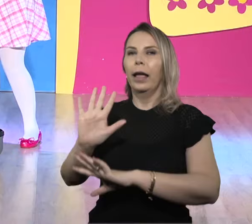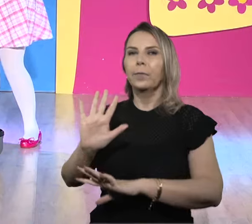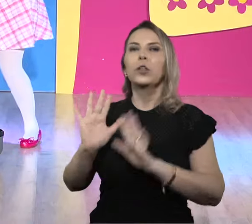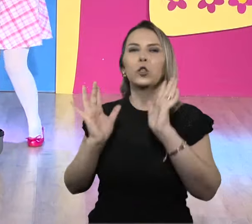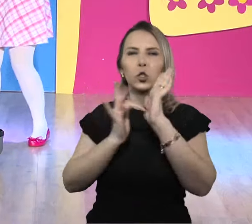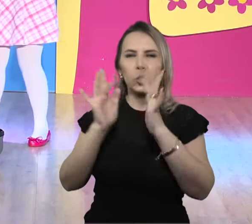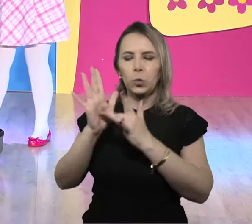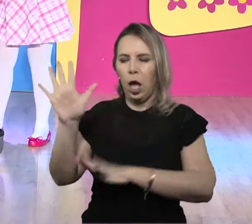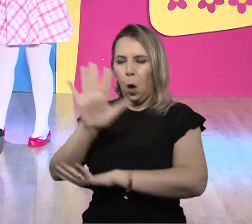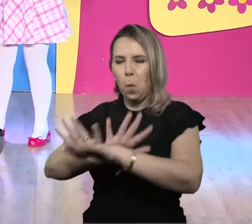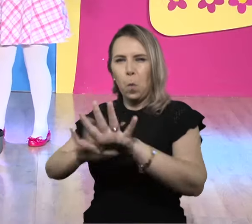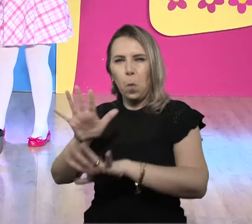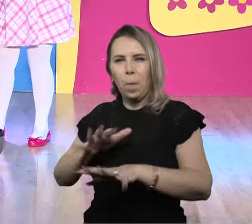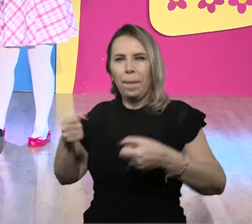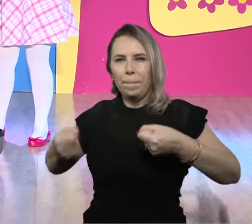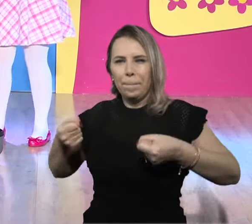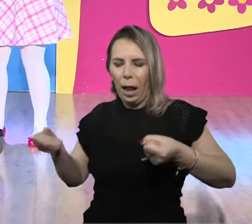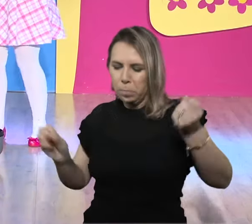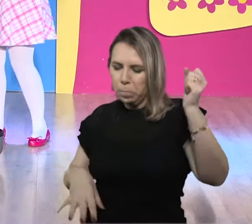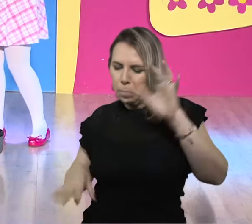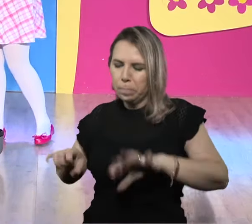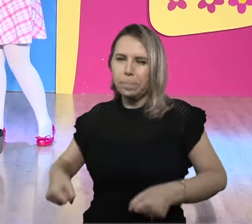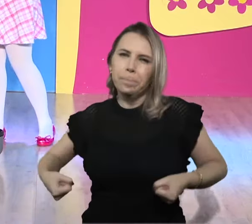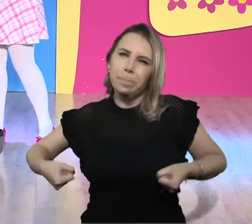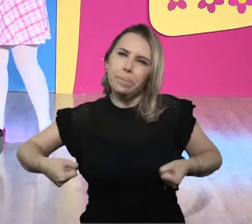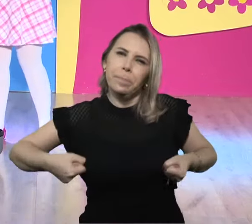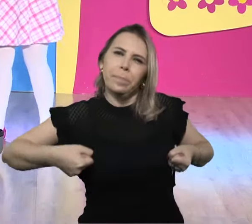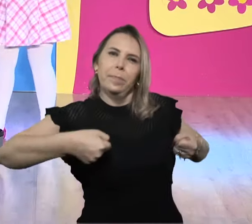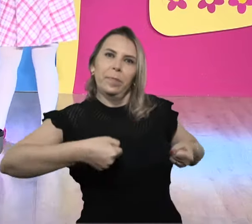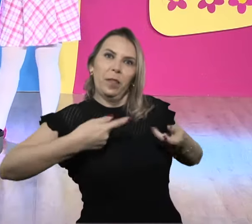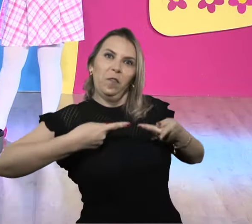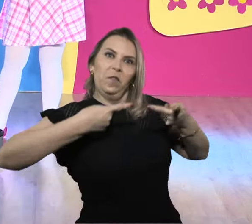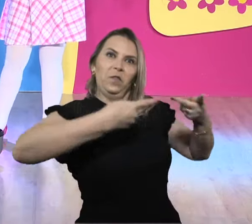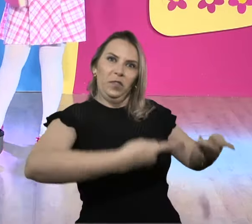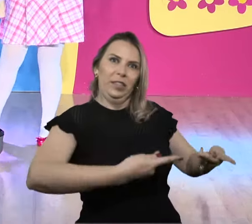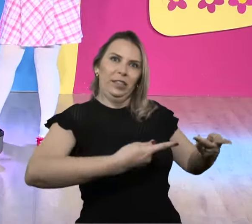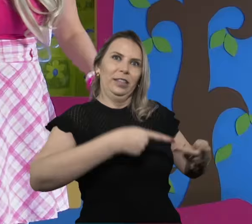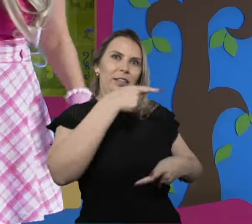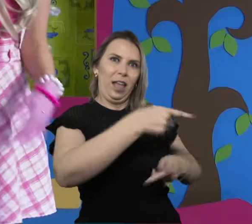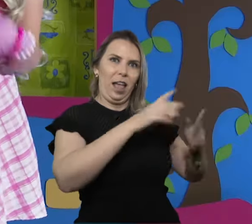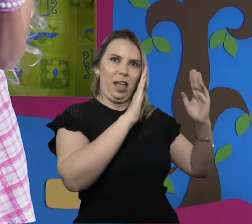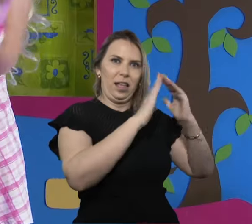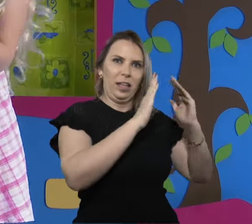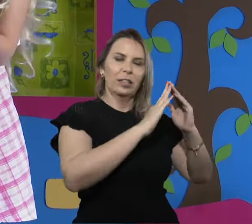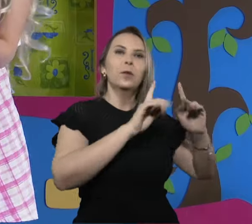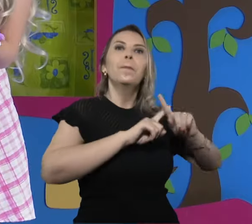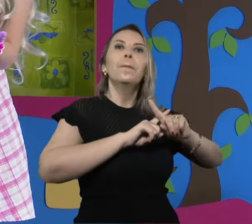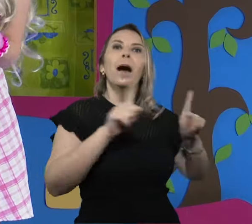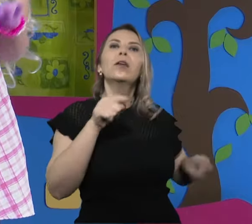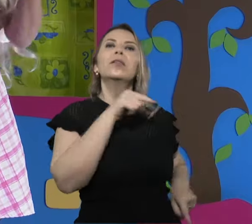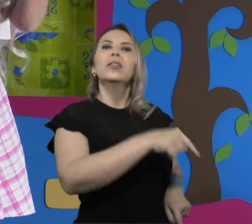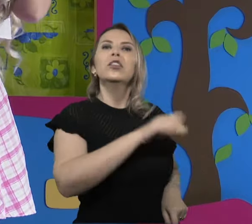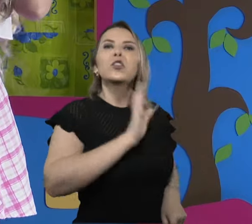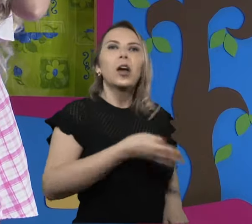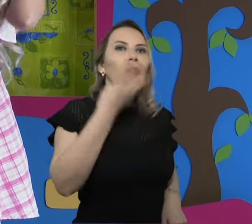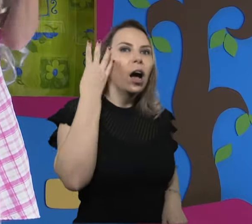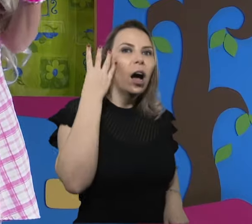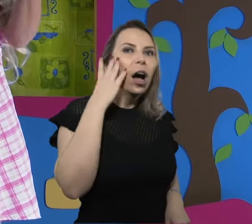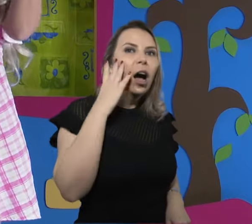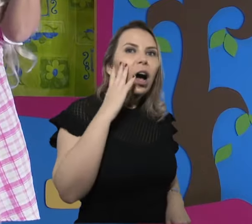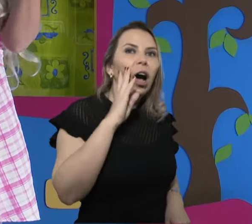Aí Jesus arrumou as malas dele. E aí ele pegou tudo e foi lá para Betânia. Só que quando ele chegou lá, já